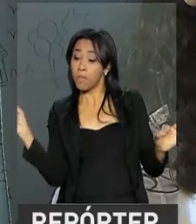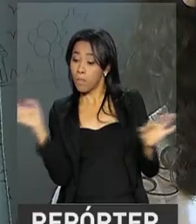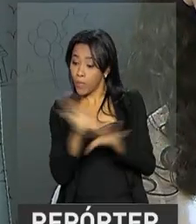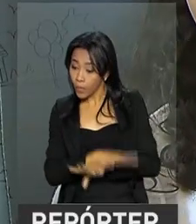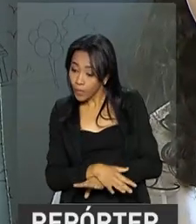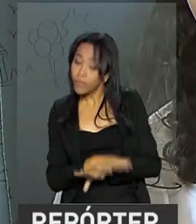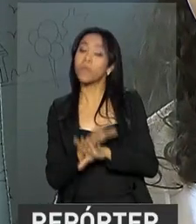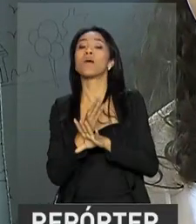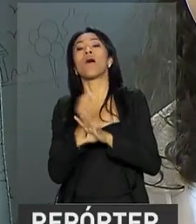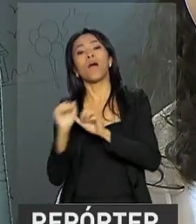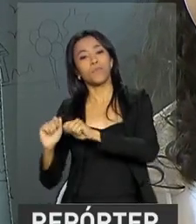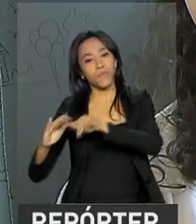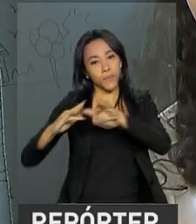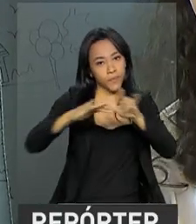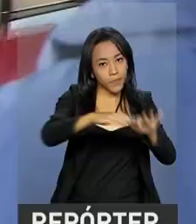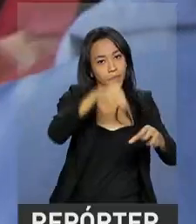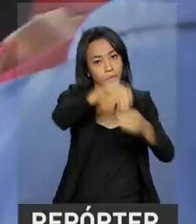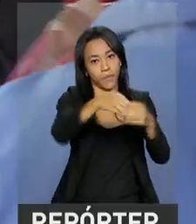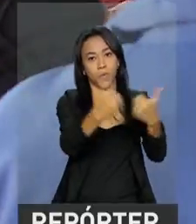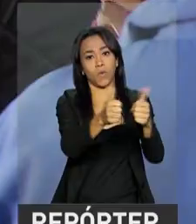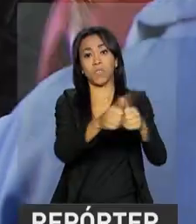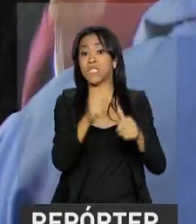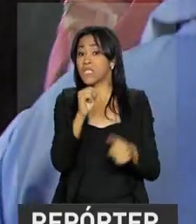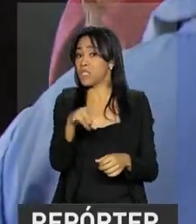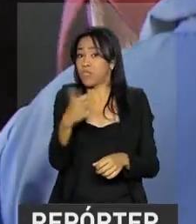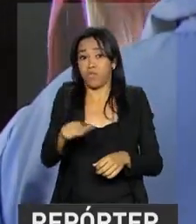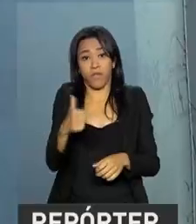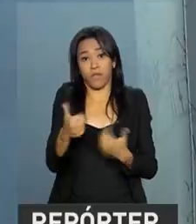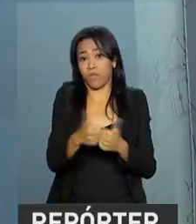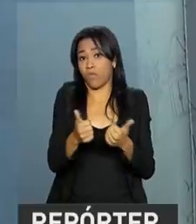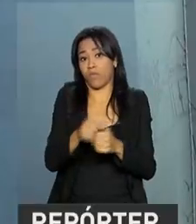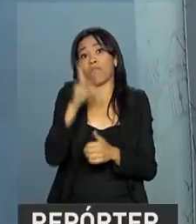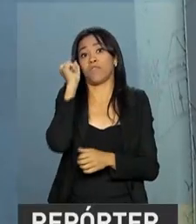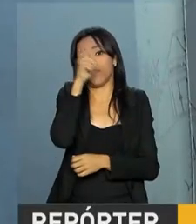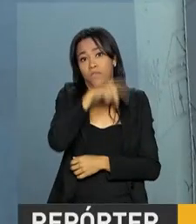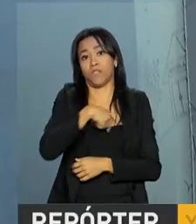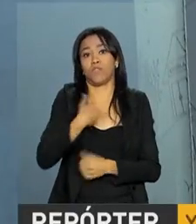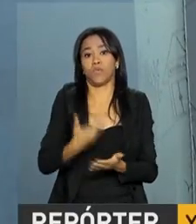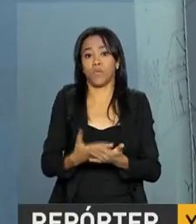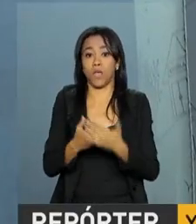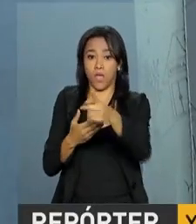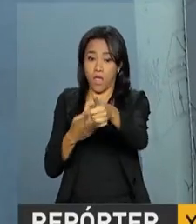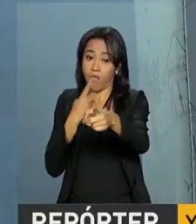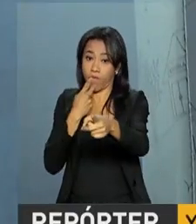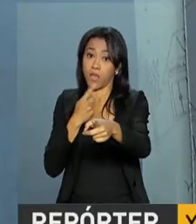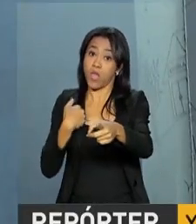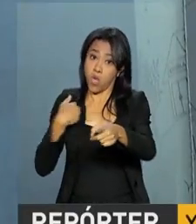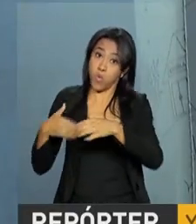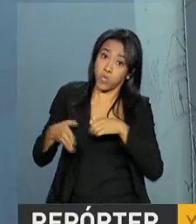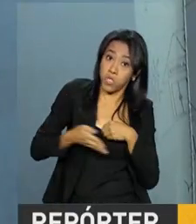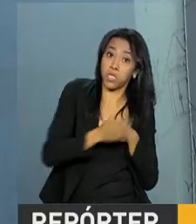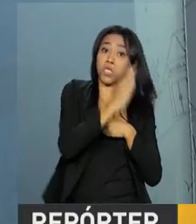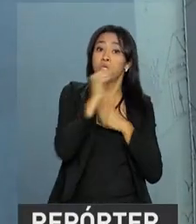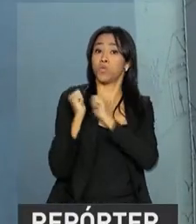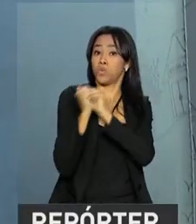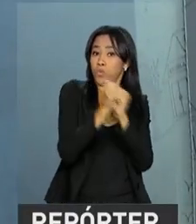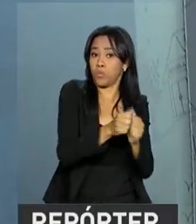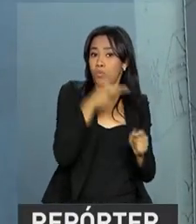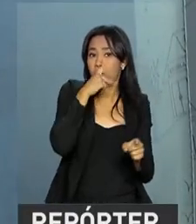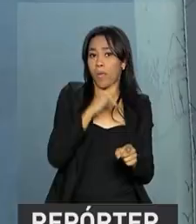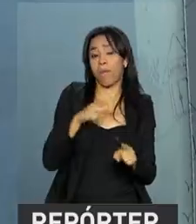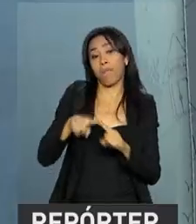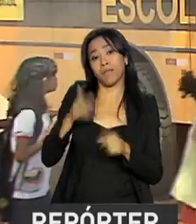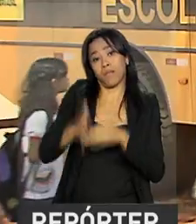Sem o transporte, Yasmin teria dificuldade para estudar. Eu ia vir com meu pai, mas ia atrapalhar